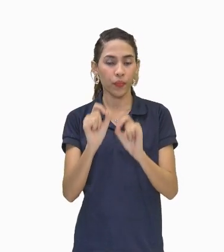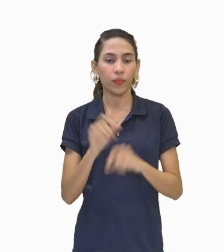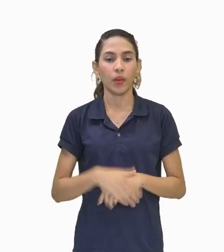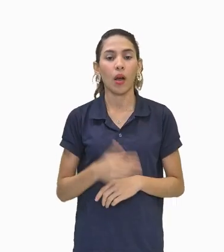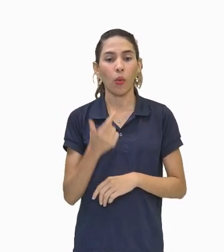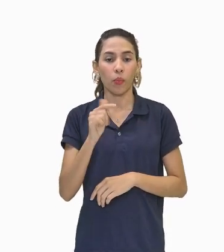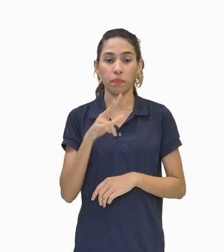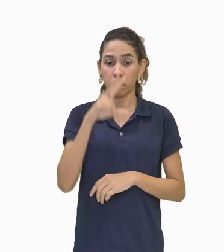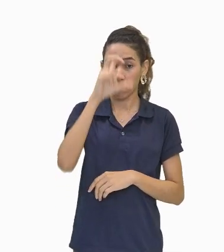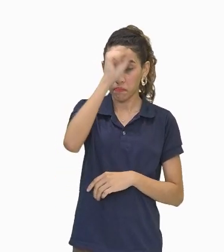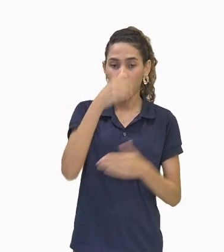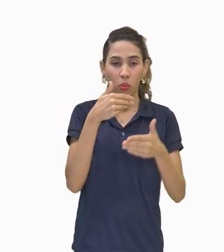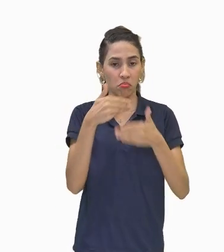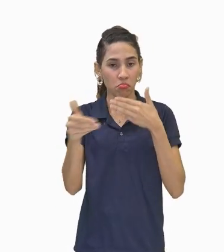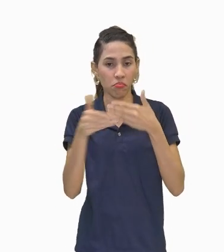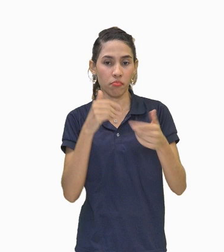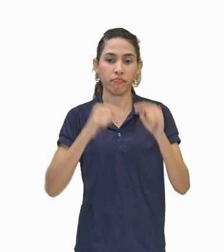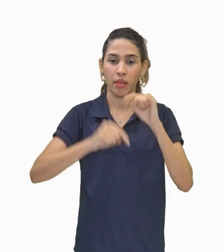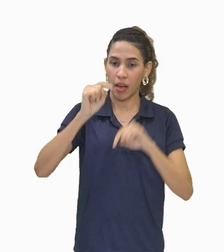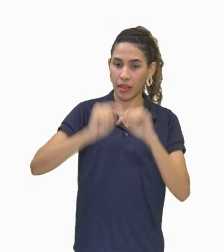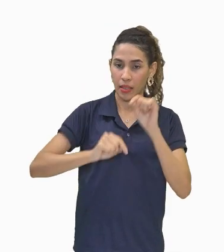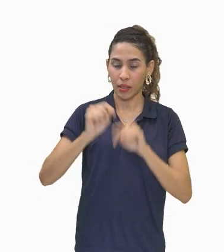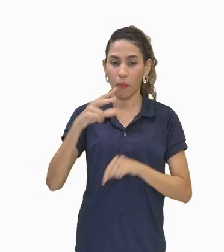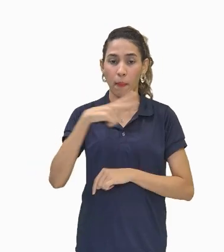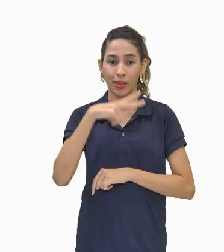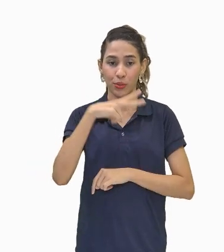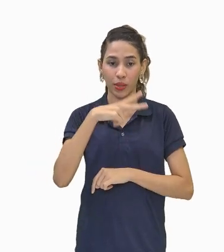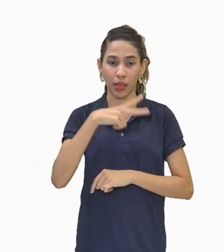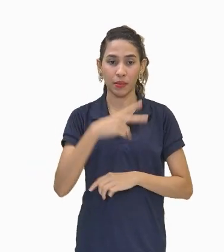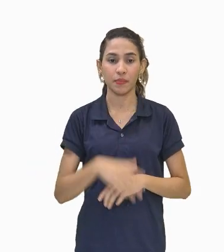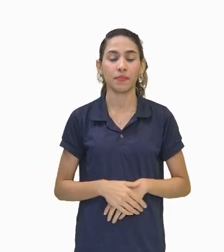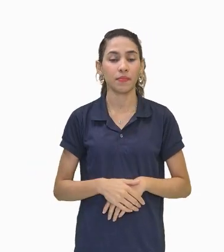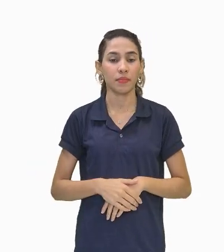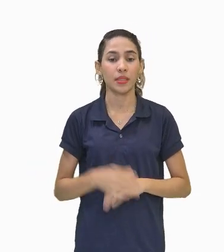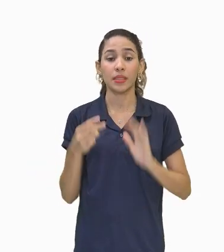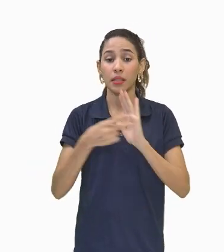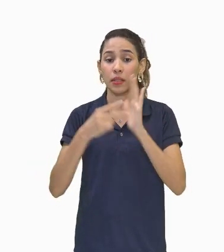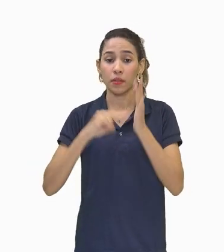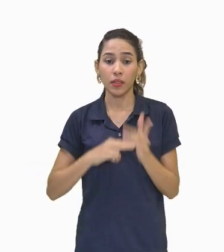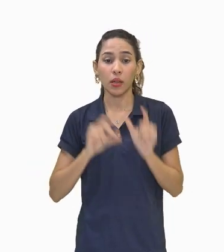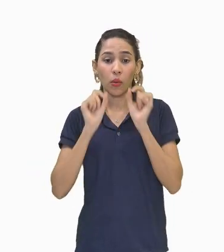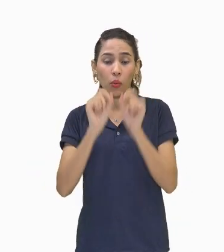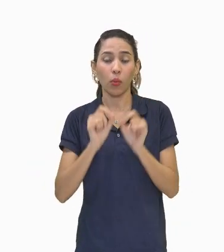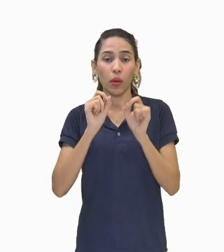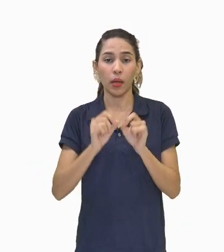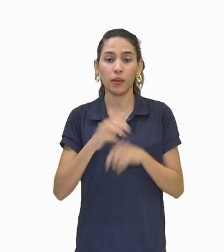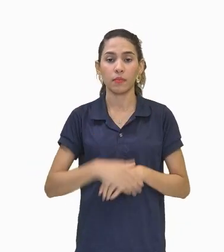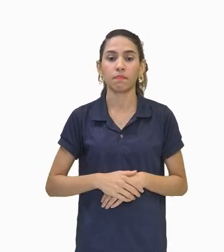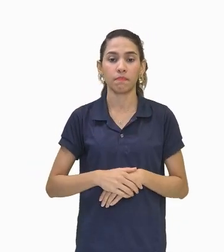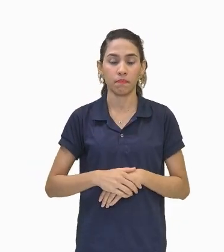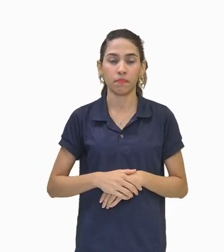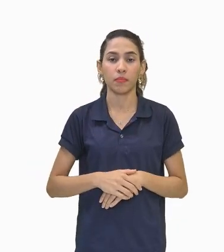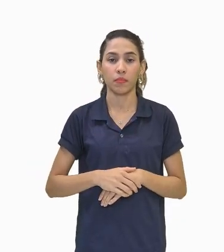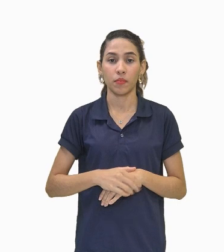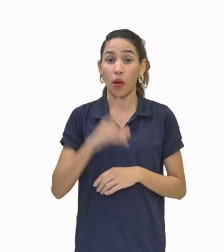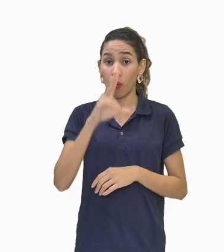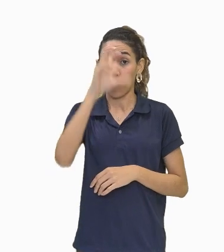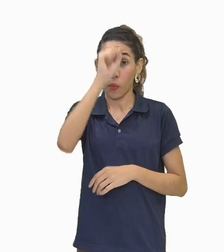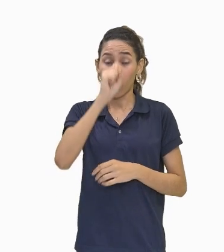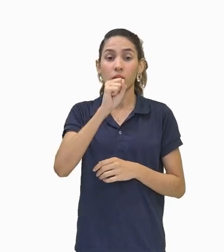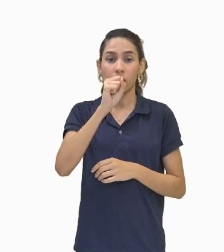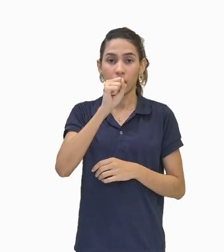isso resulta em maior corrente total. Então, quando se falar em um circuito paralelo, fluindo